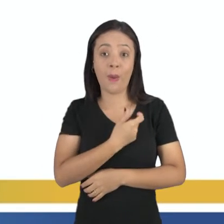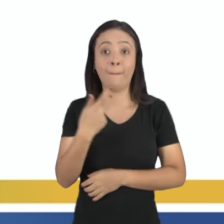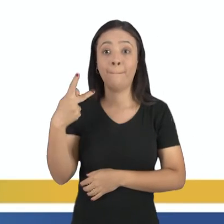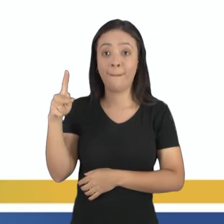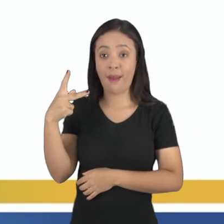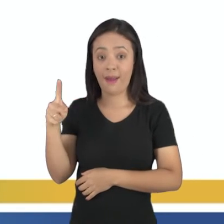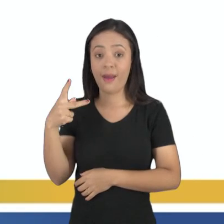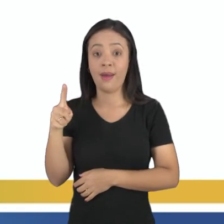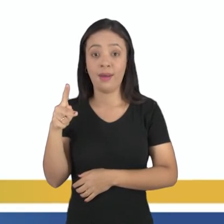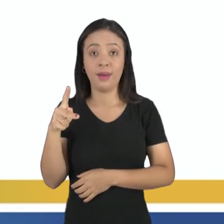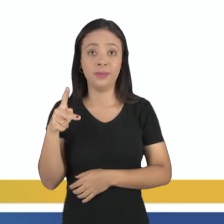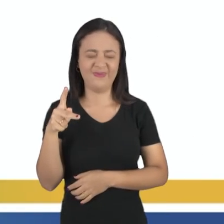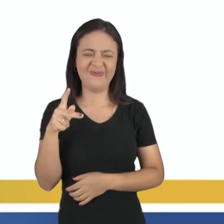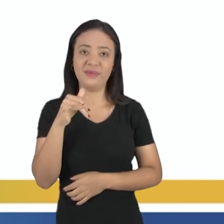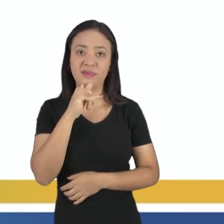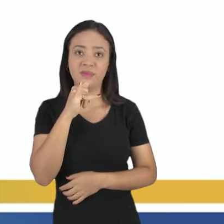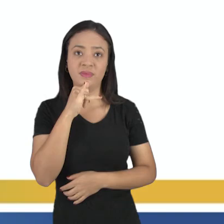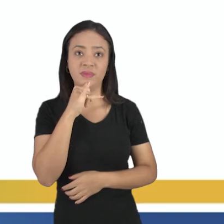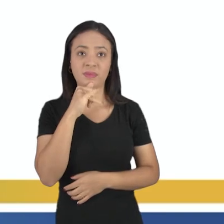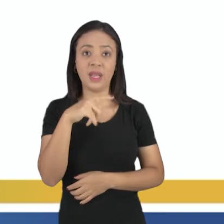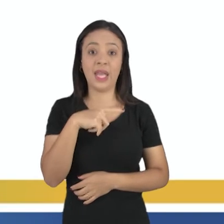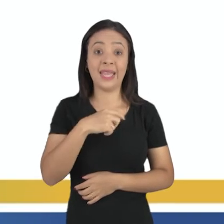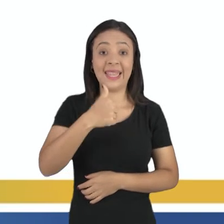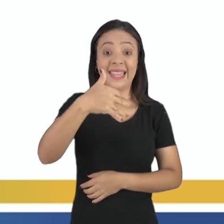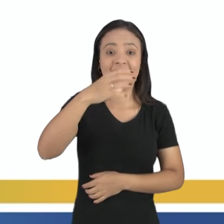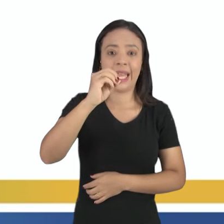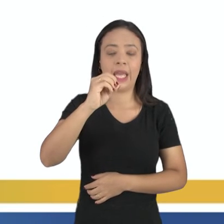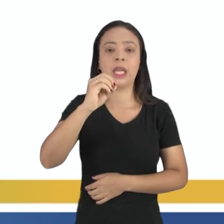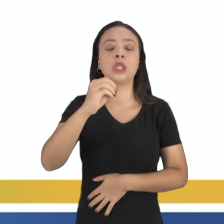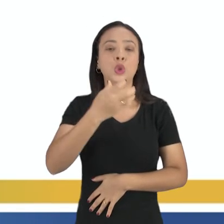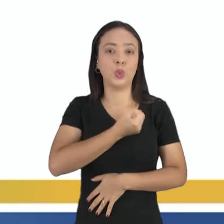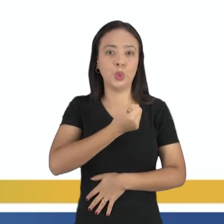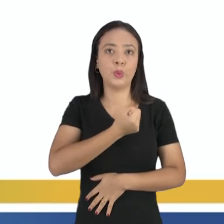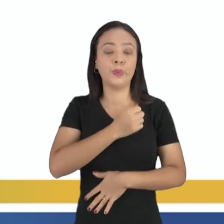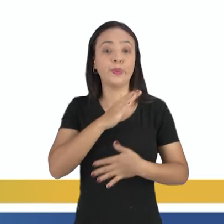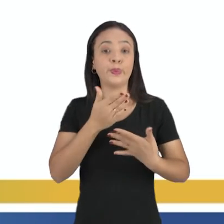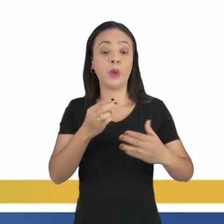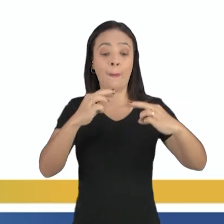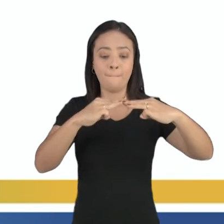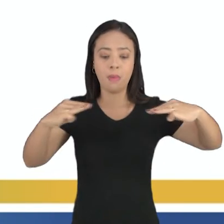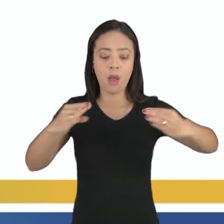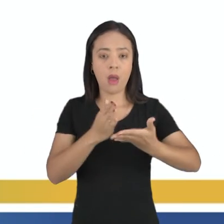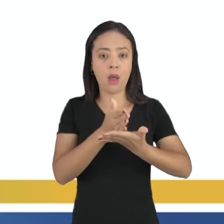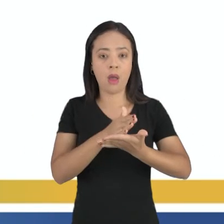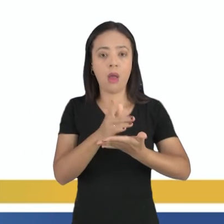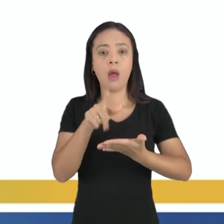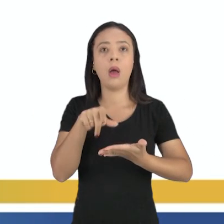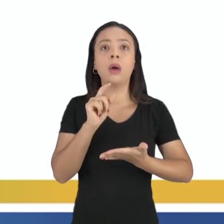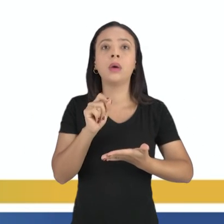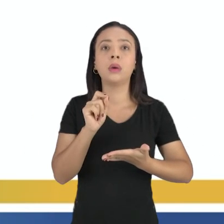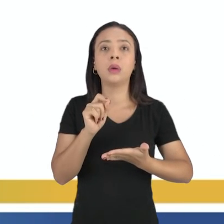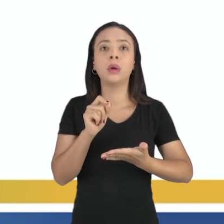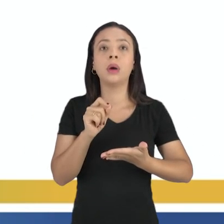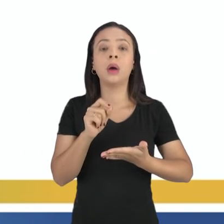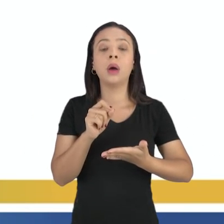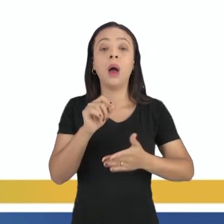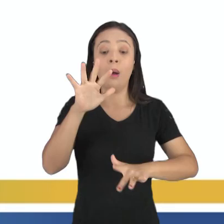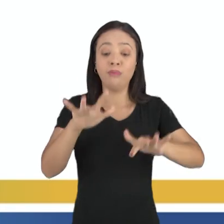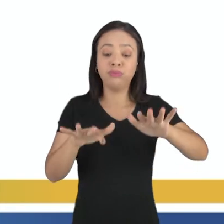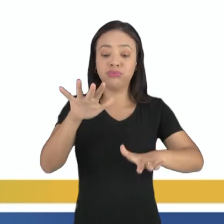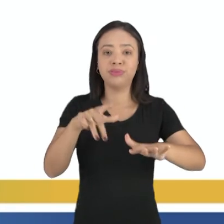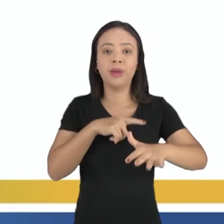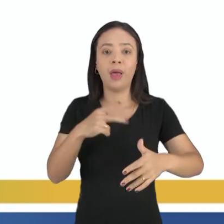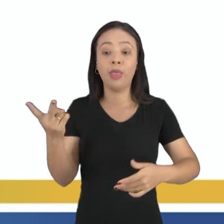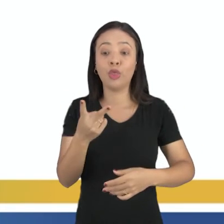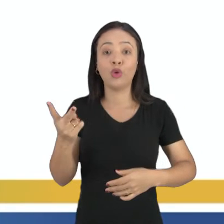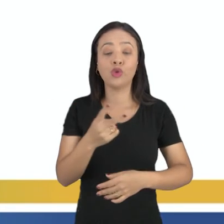né, par, aí no caso 10 números envolvidos. Então, a mediana será a média aritmética entre os